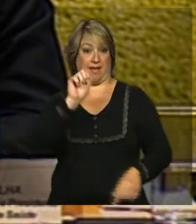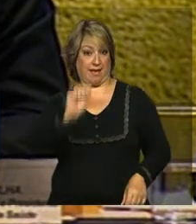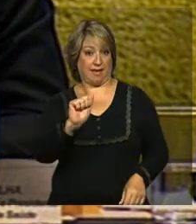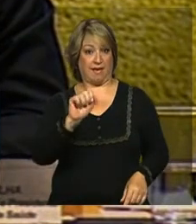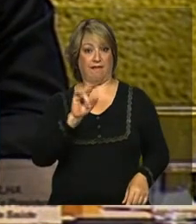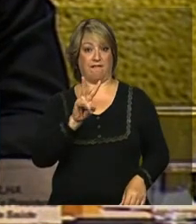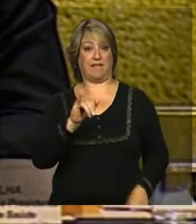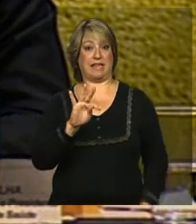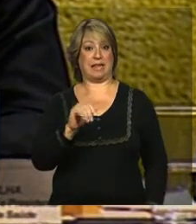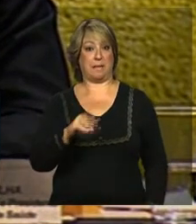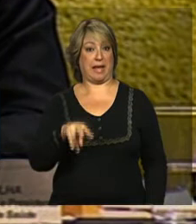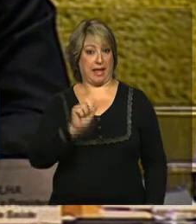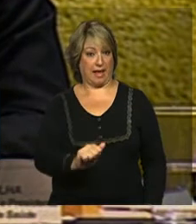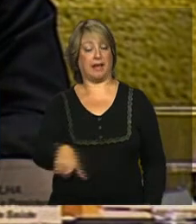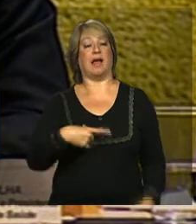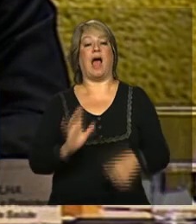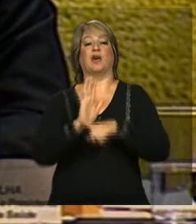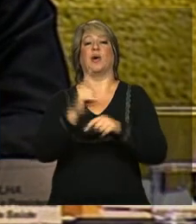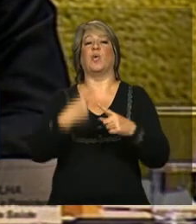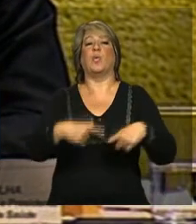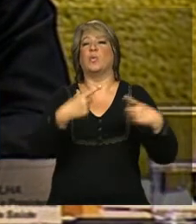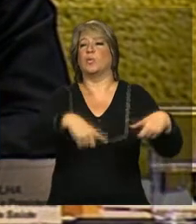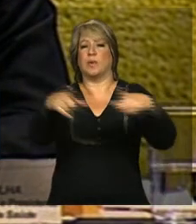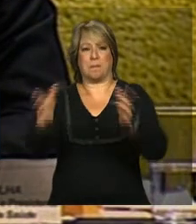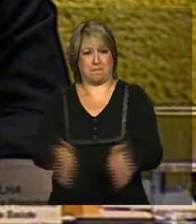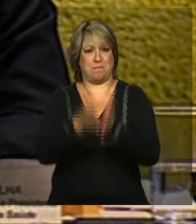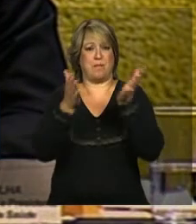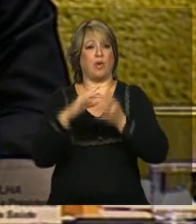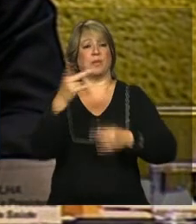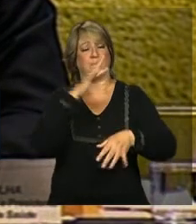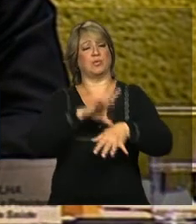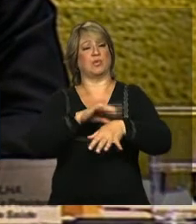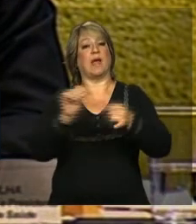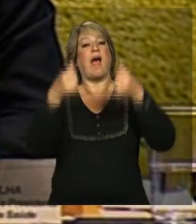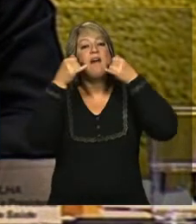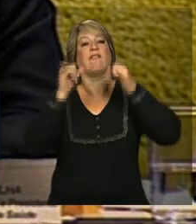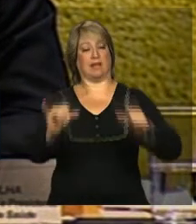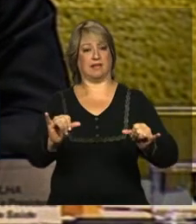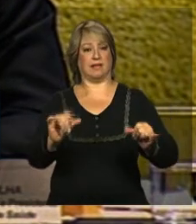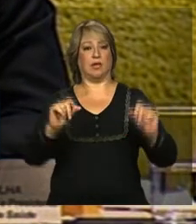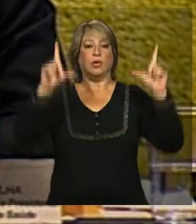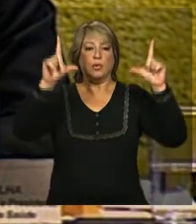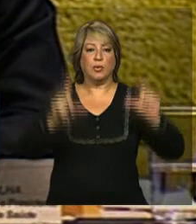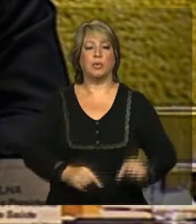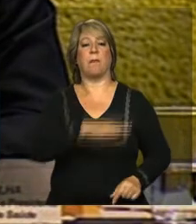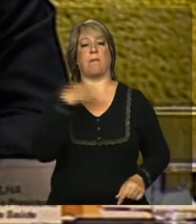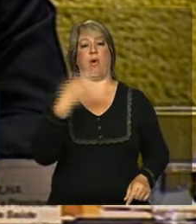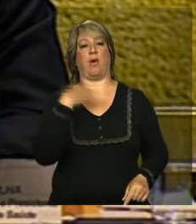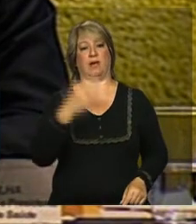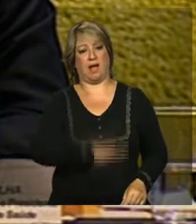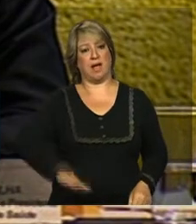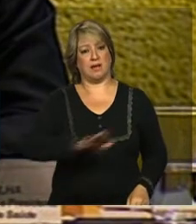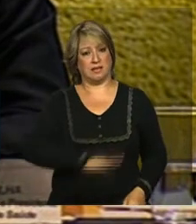com maior concentração de pobreza é um fator importante todos os estudos mostram para reduzir ainda mais a mortalidade na